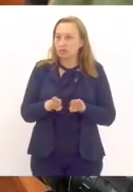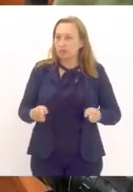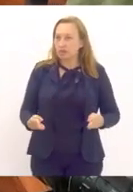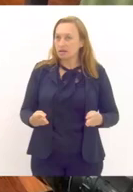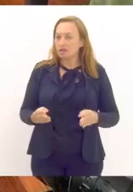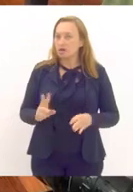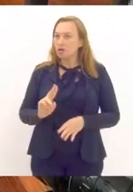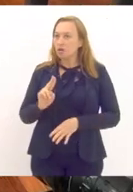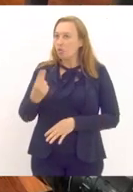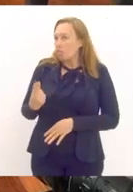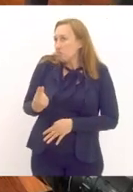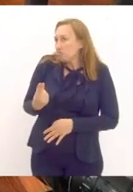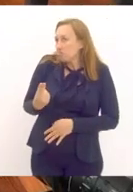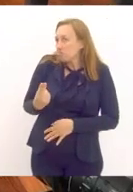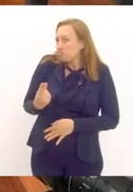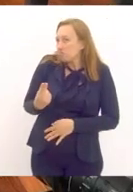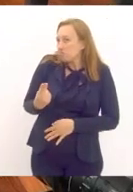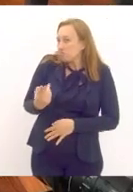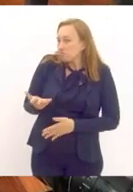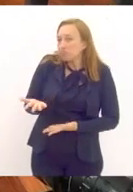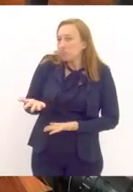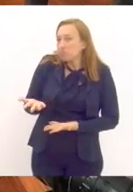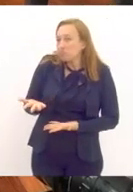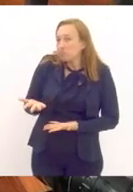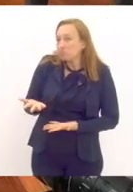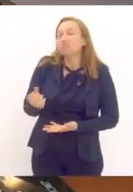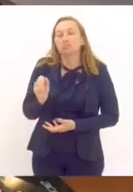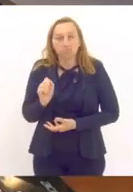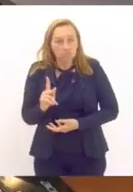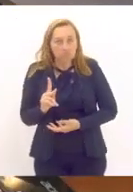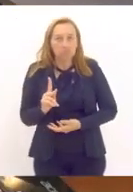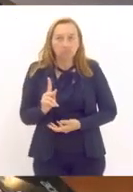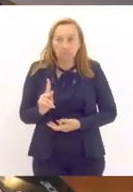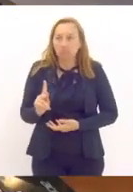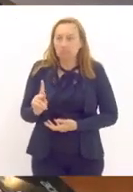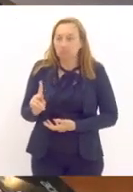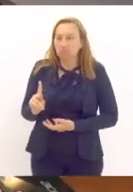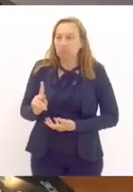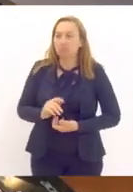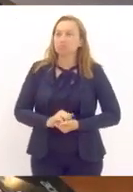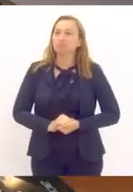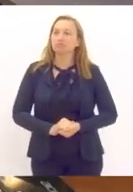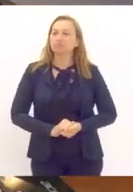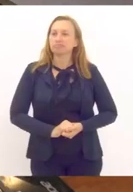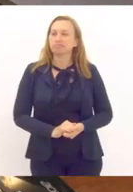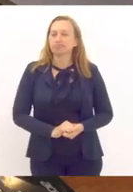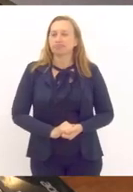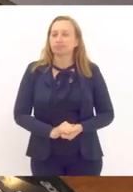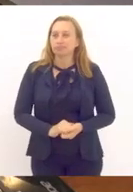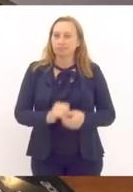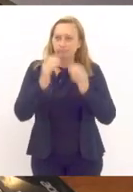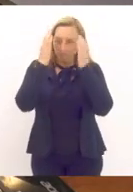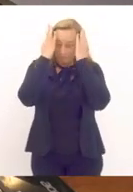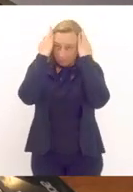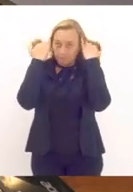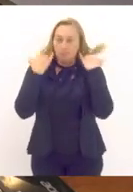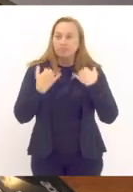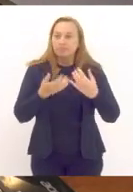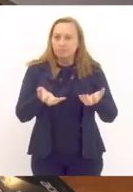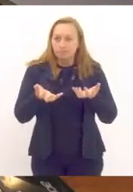É até bom, só estou esperando a equipe do pessoal conseguir subir. Estamos subindo aqui com as exposições, mas eu começo.